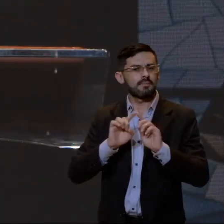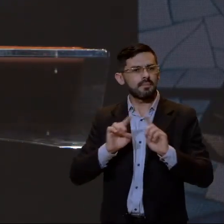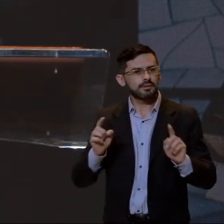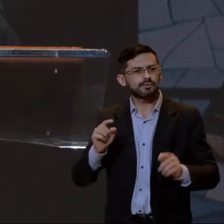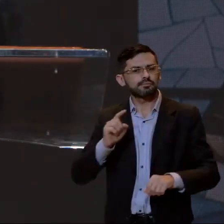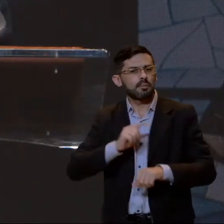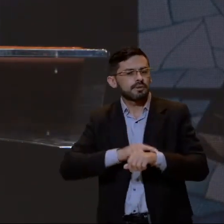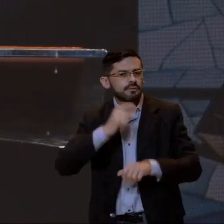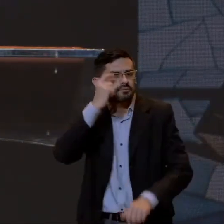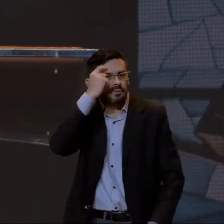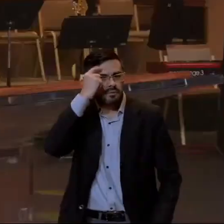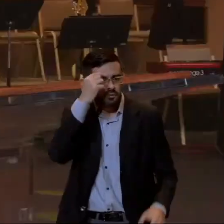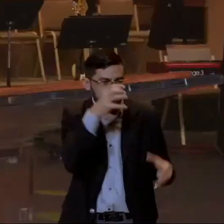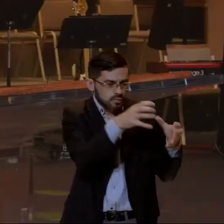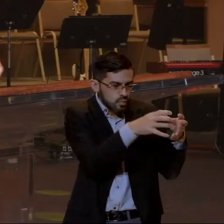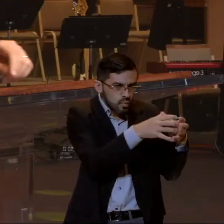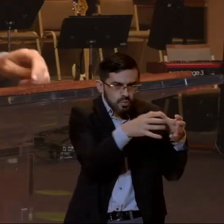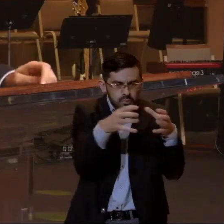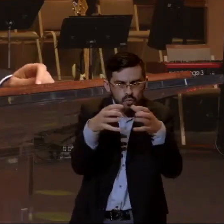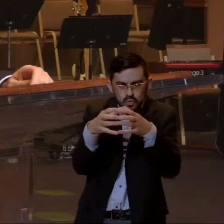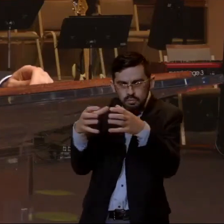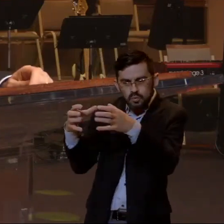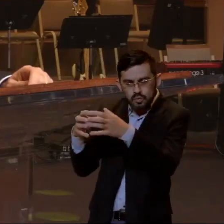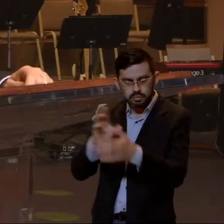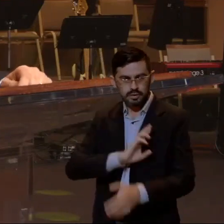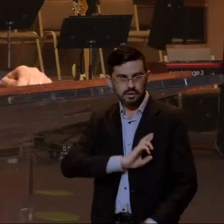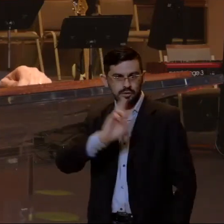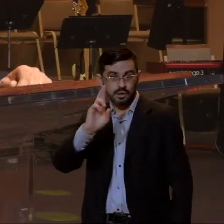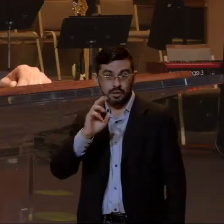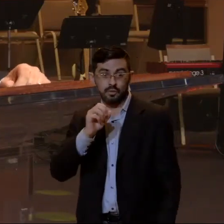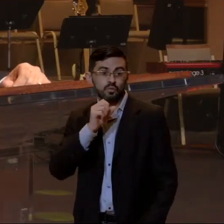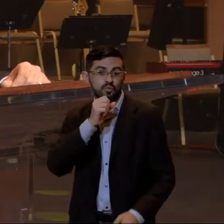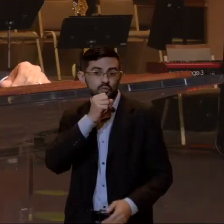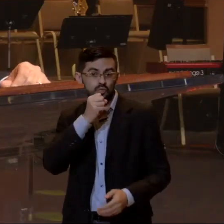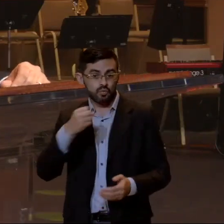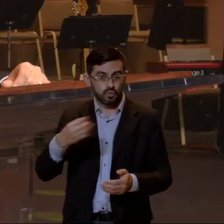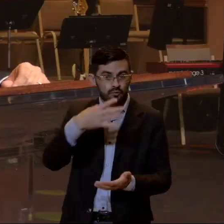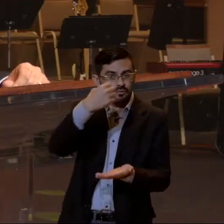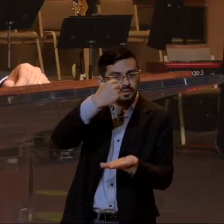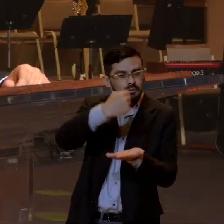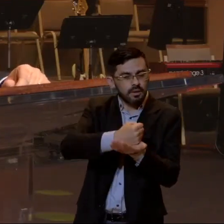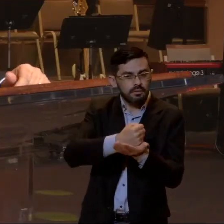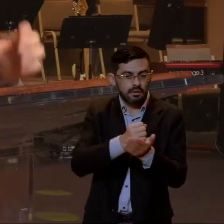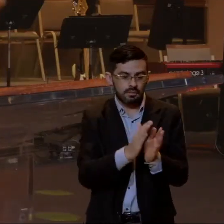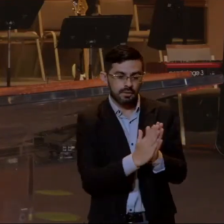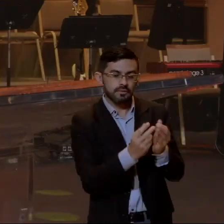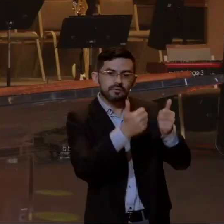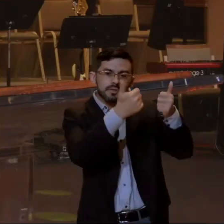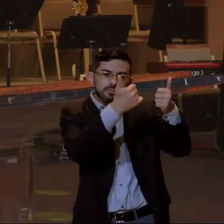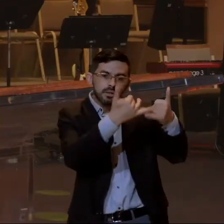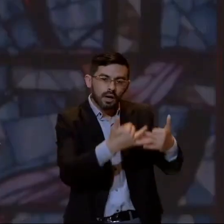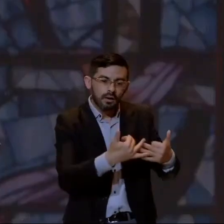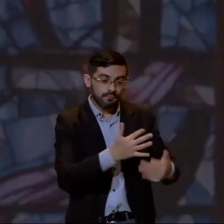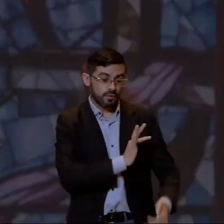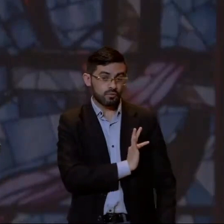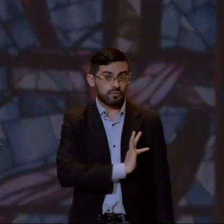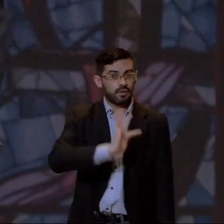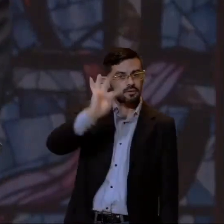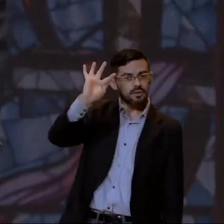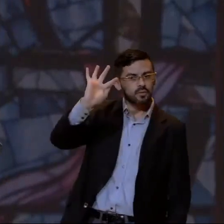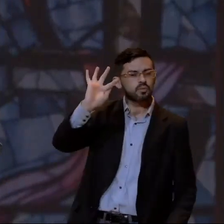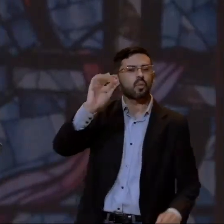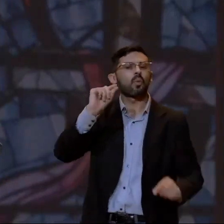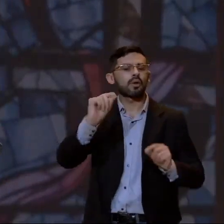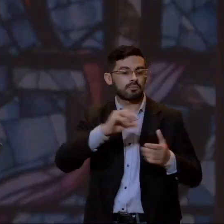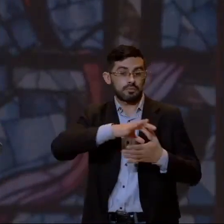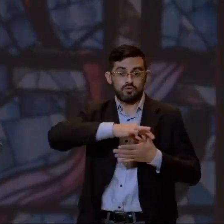pensar nesses grupos religiosos do tempo do Novo Testamento. A Bíblia vai dizer que os fariseus